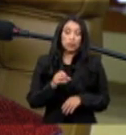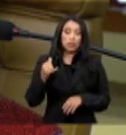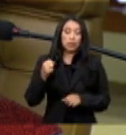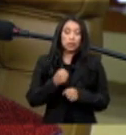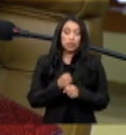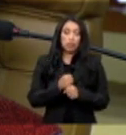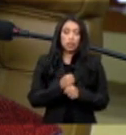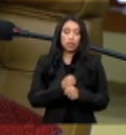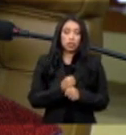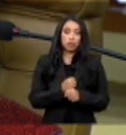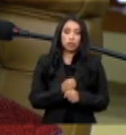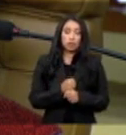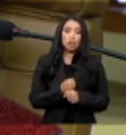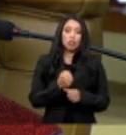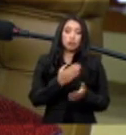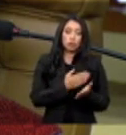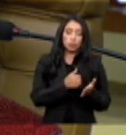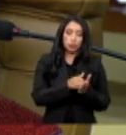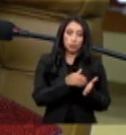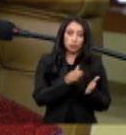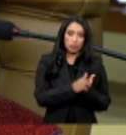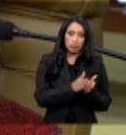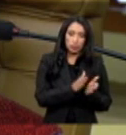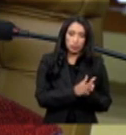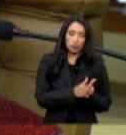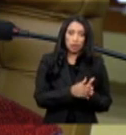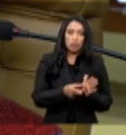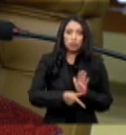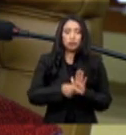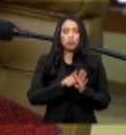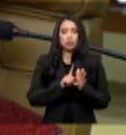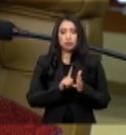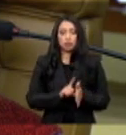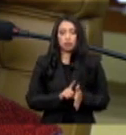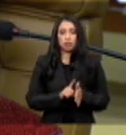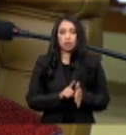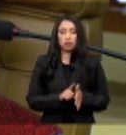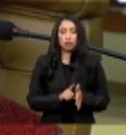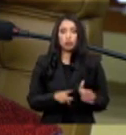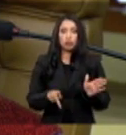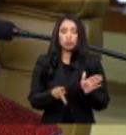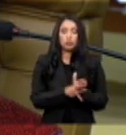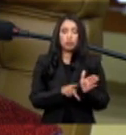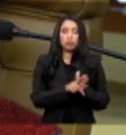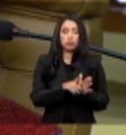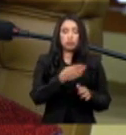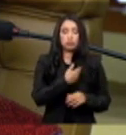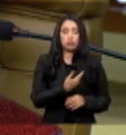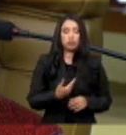contratual originariamente estabelecido pela dilapidação de patrimônio público,